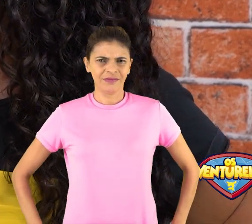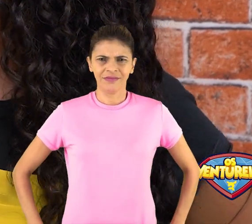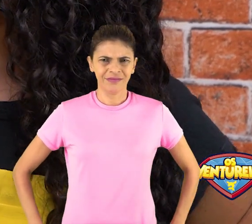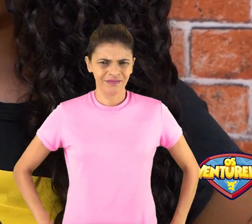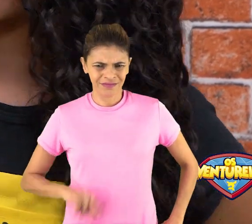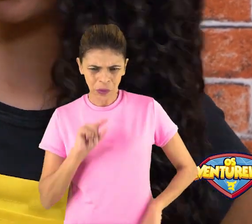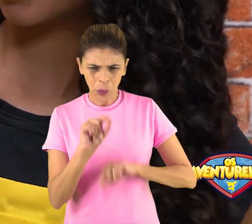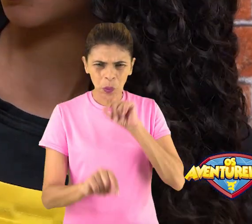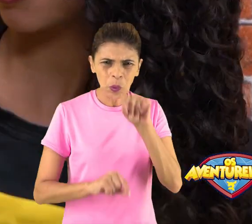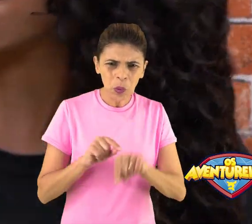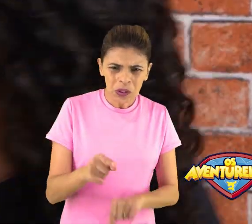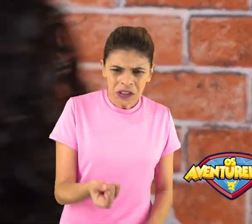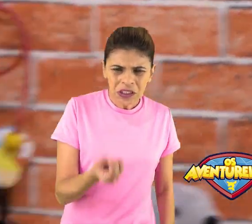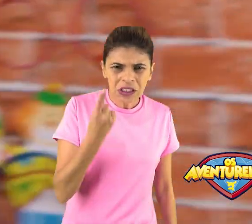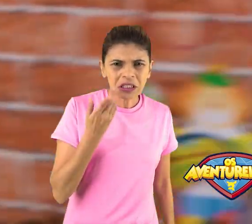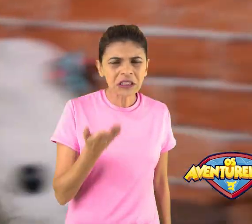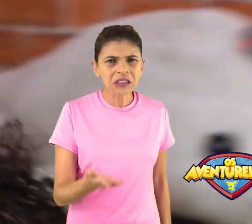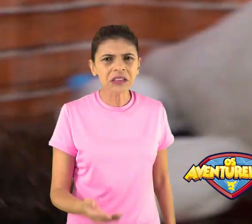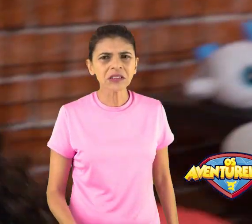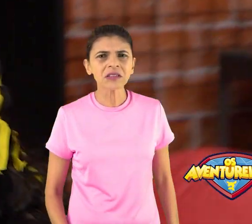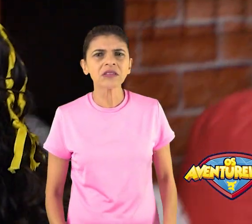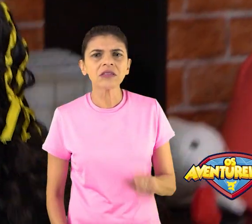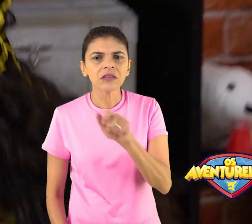O que que é isso?